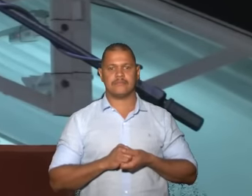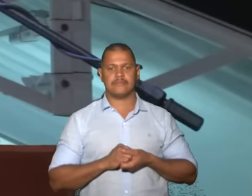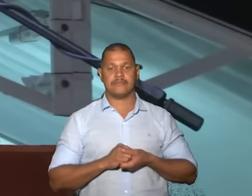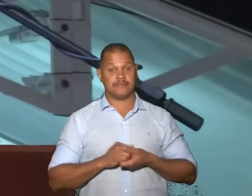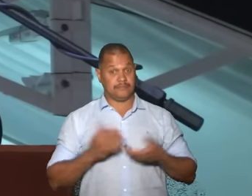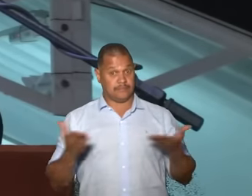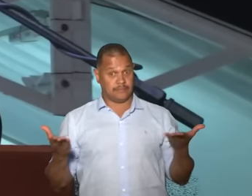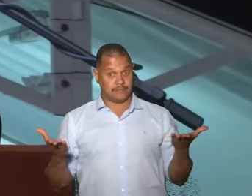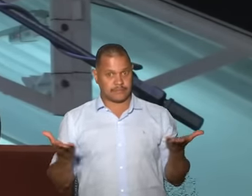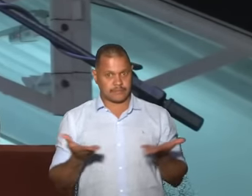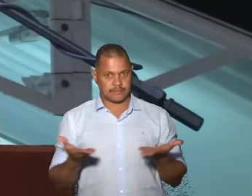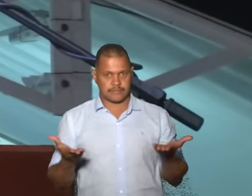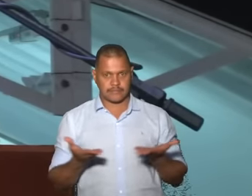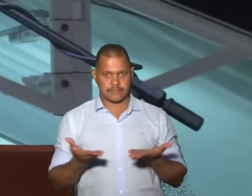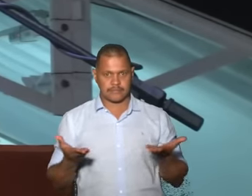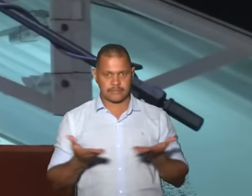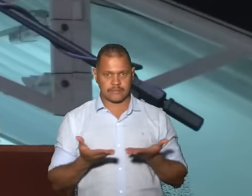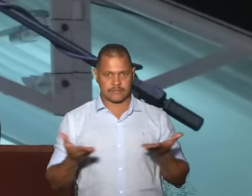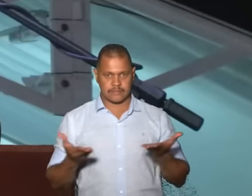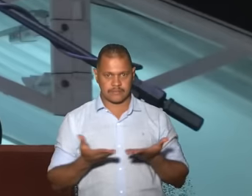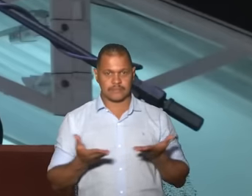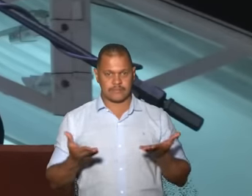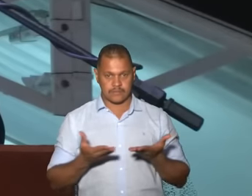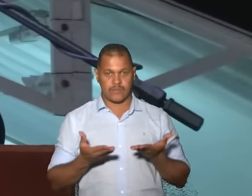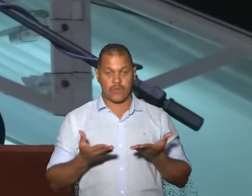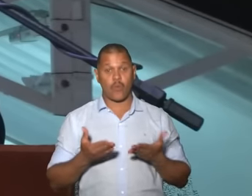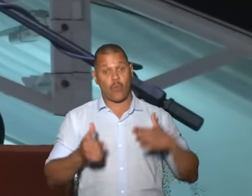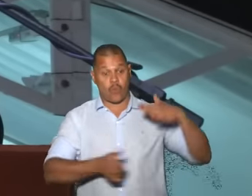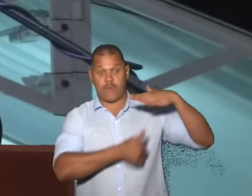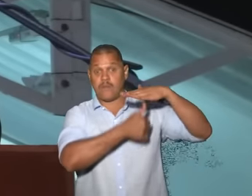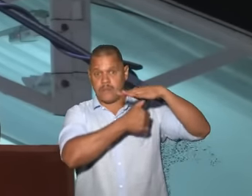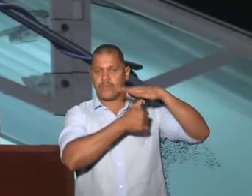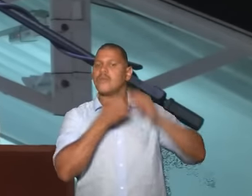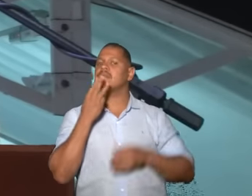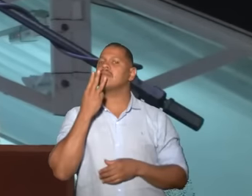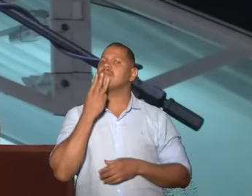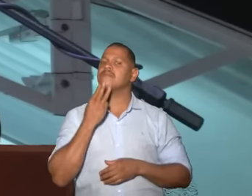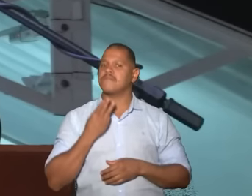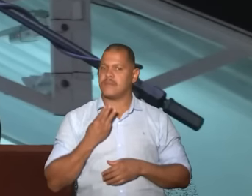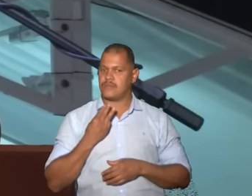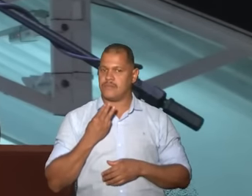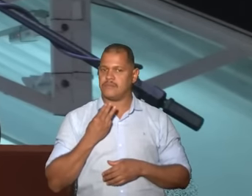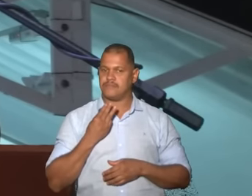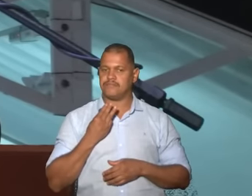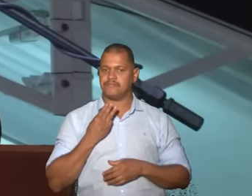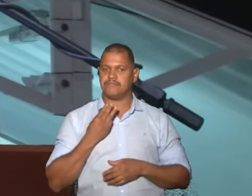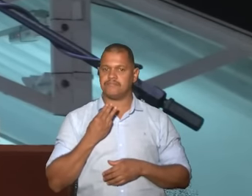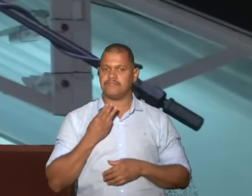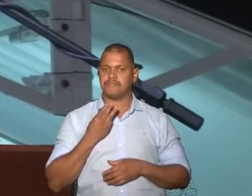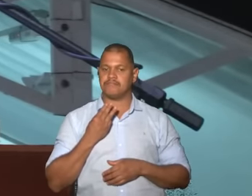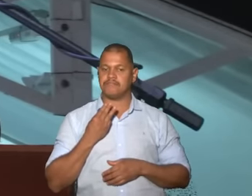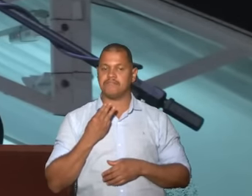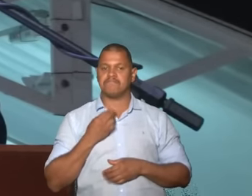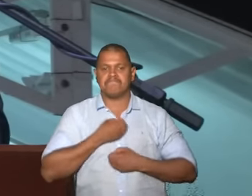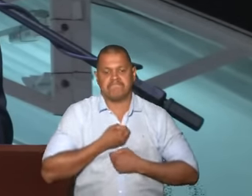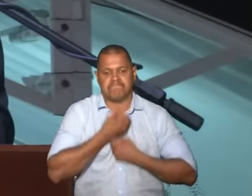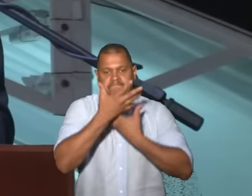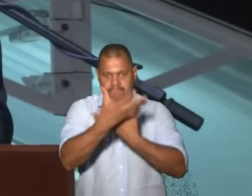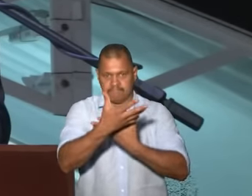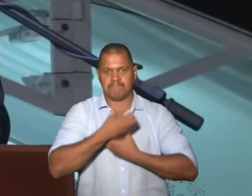Neste instante, o senhor reitor, professor Demétrios Davi da Silva, se dirigirá à tribuna para o